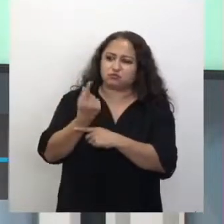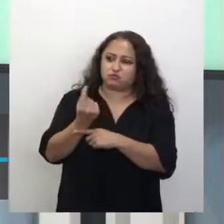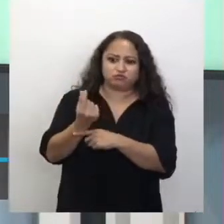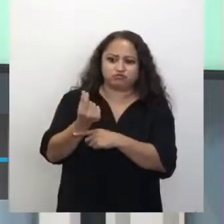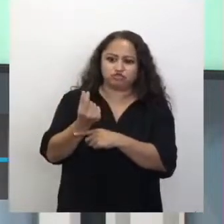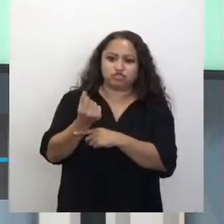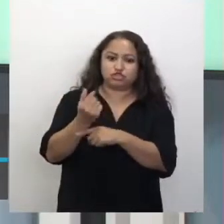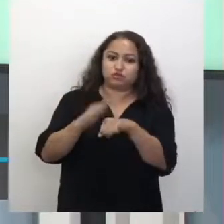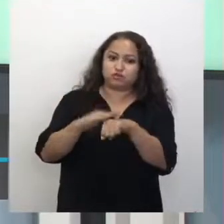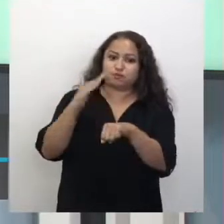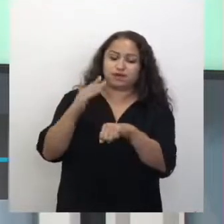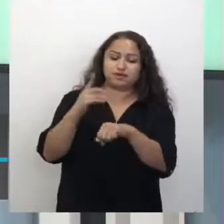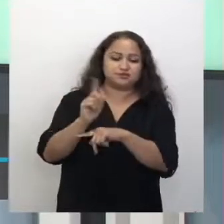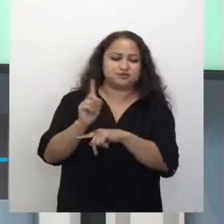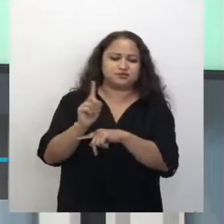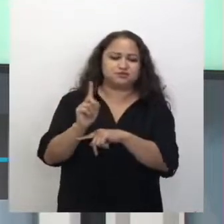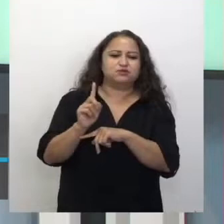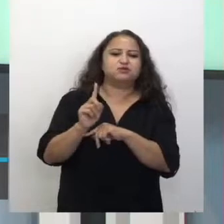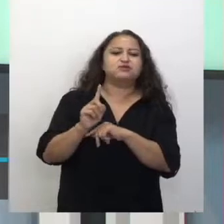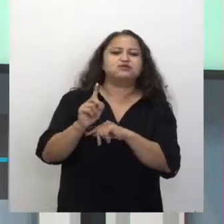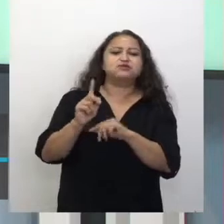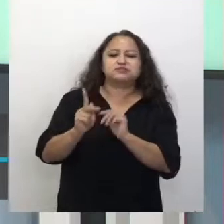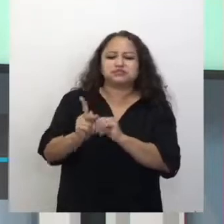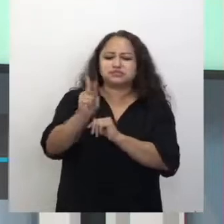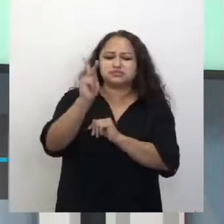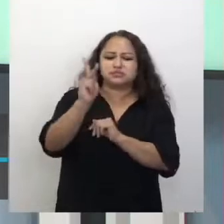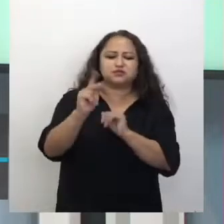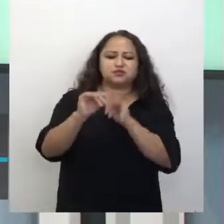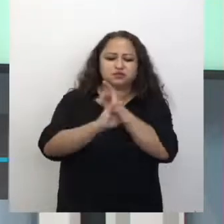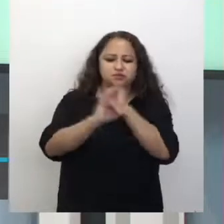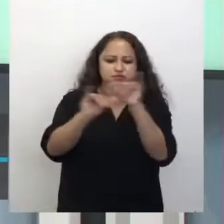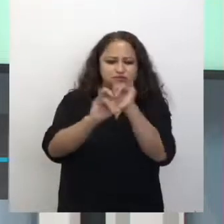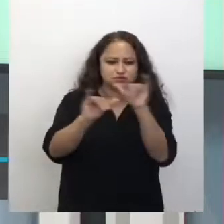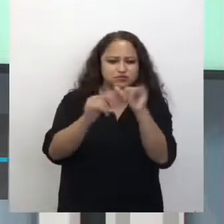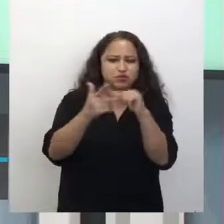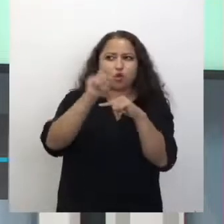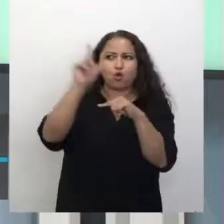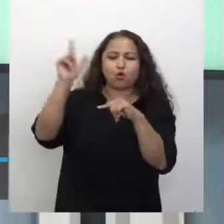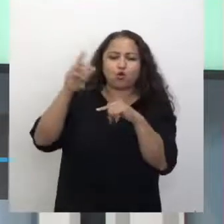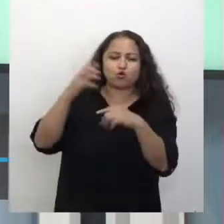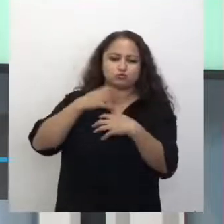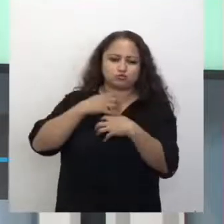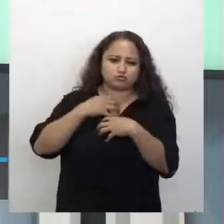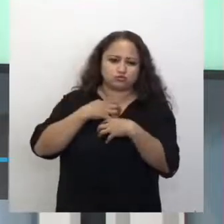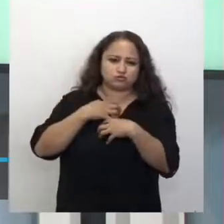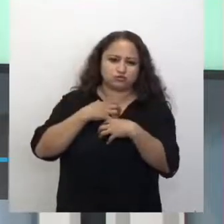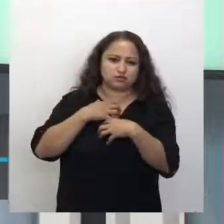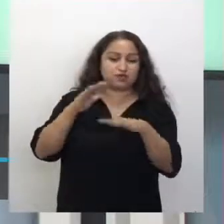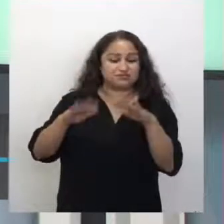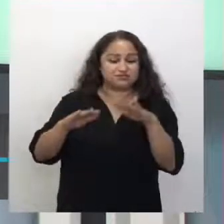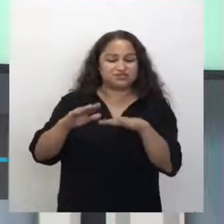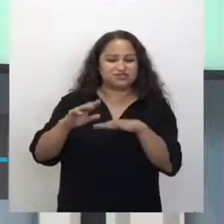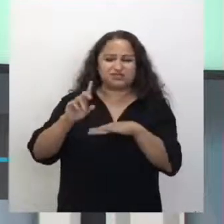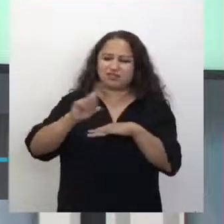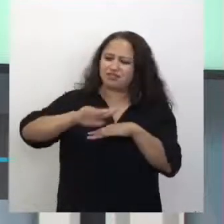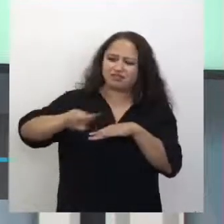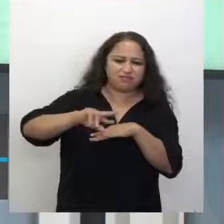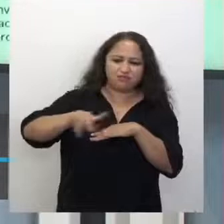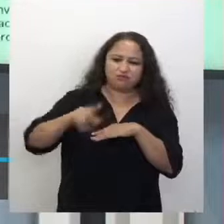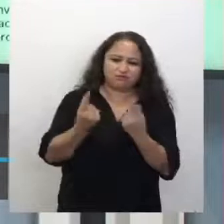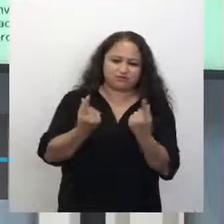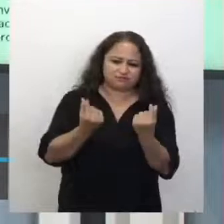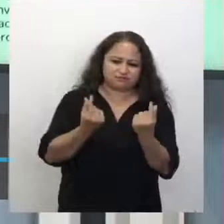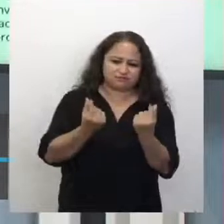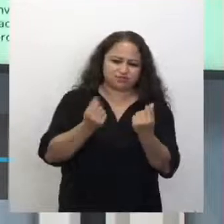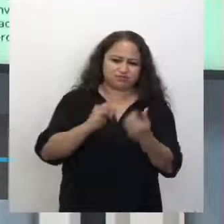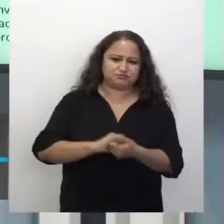dinheiro, mas geralmente cuidando mais de divulgação, ajudando em outras frentes, que não necessariamente a financeira. Certo?